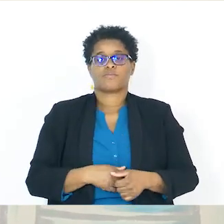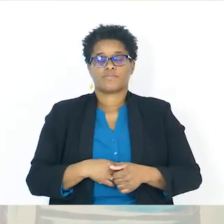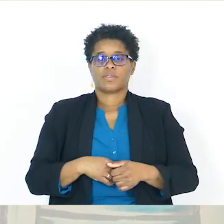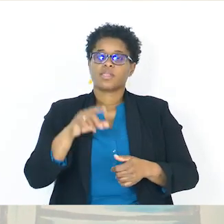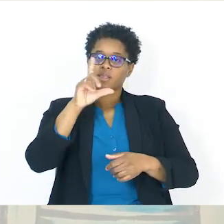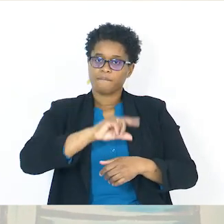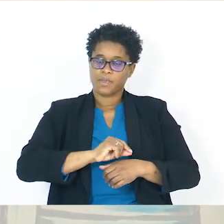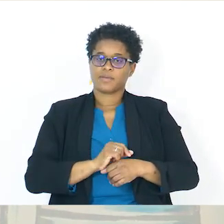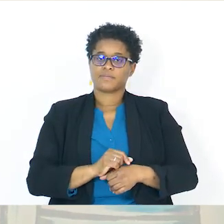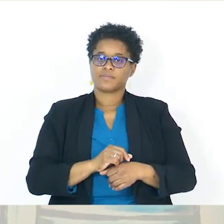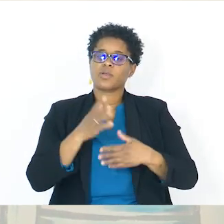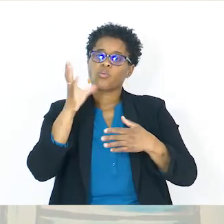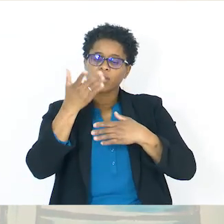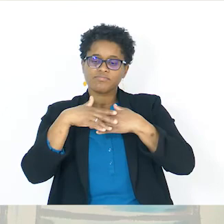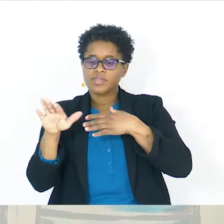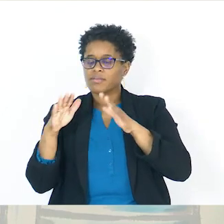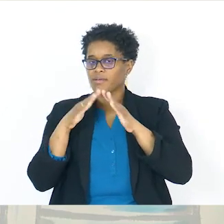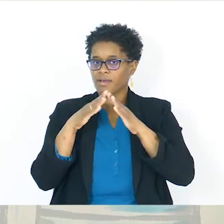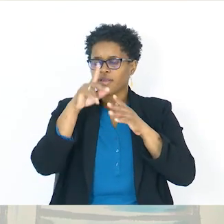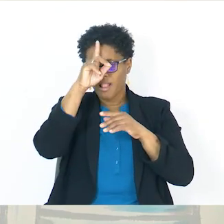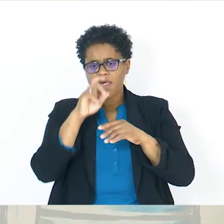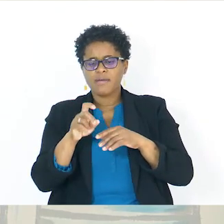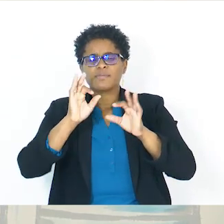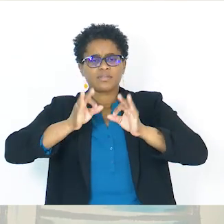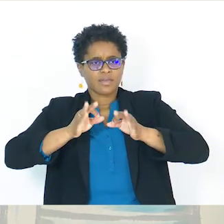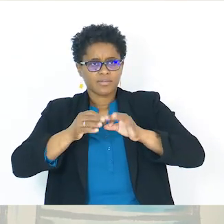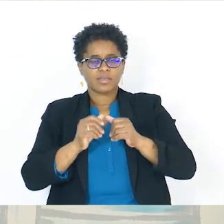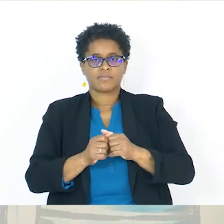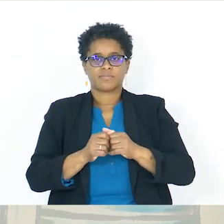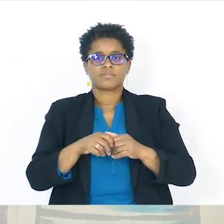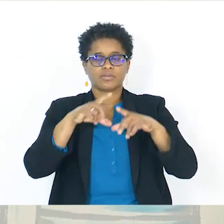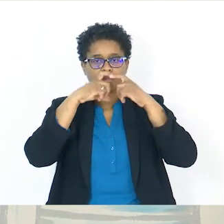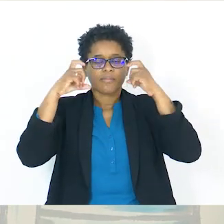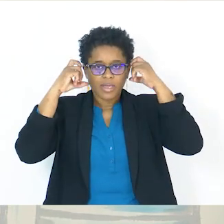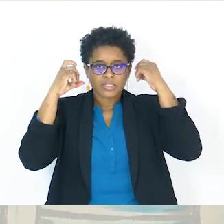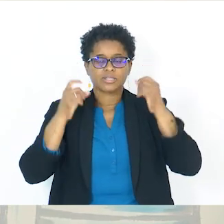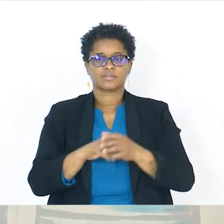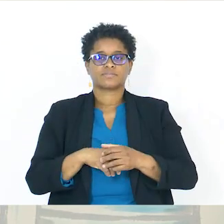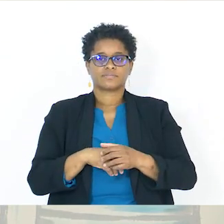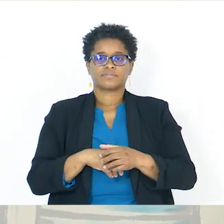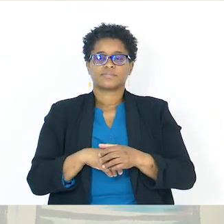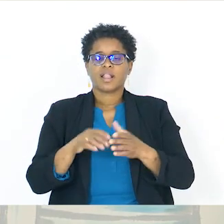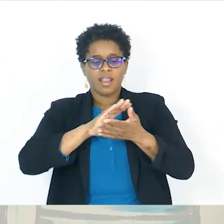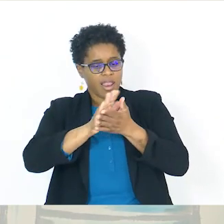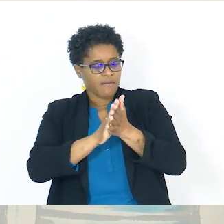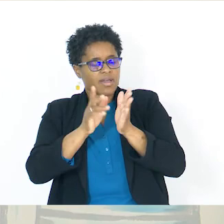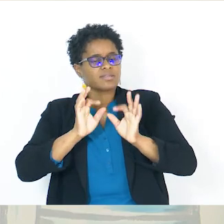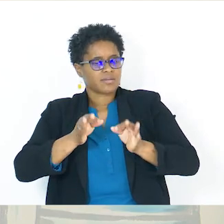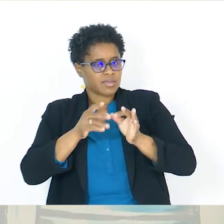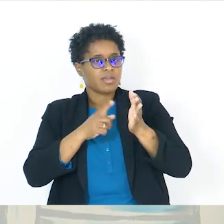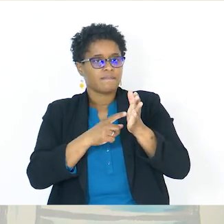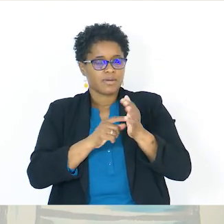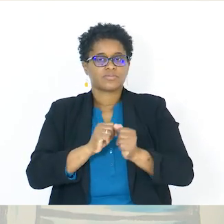físico. Também, ao saírem de casa, lembrem-se sempre de usarem as máscaras,